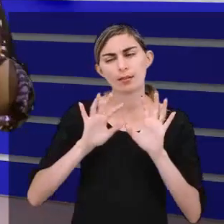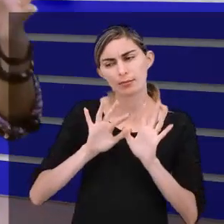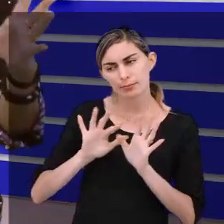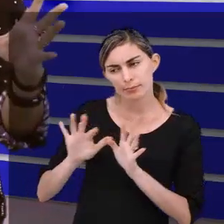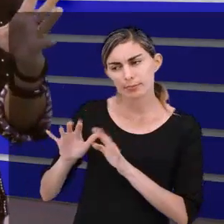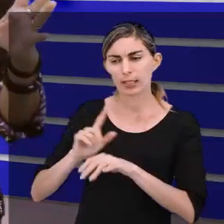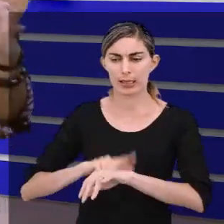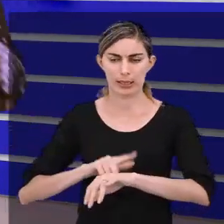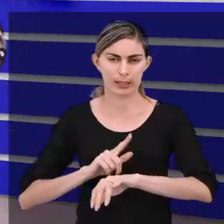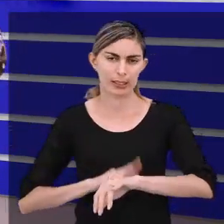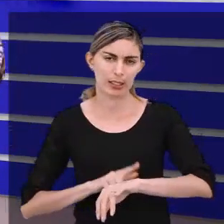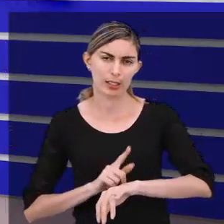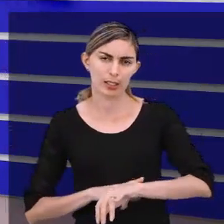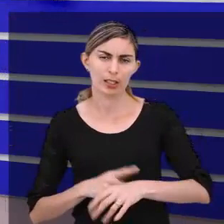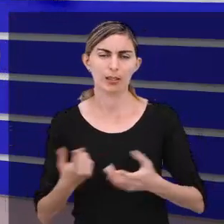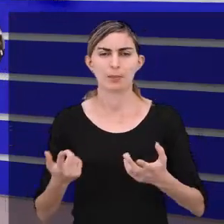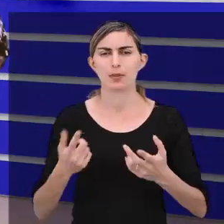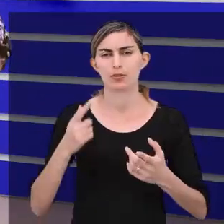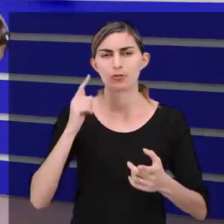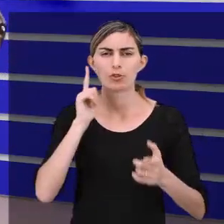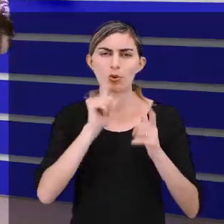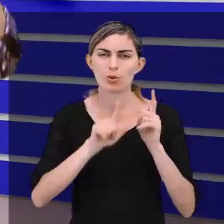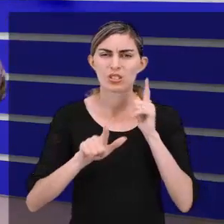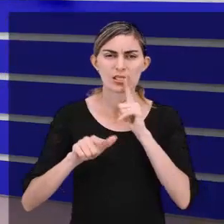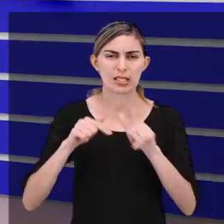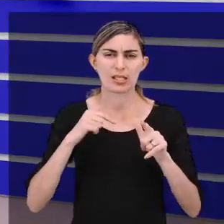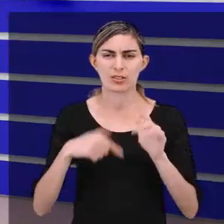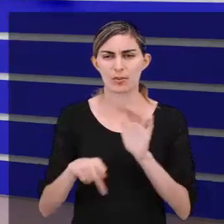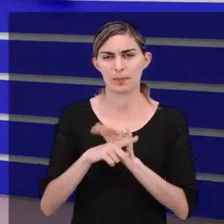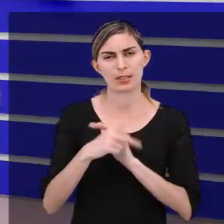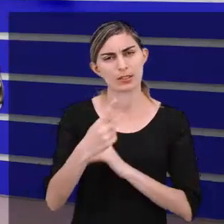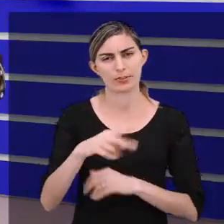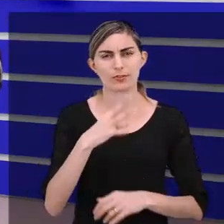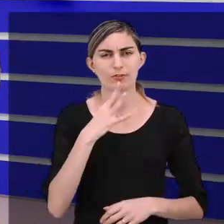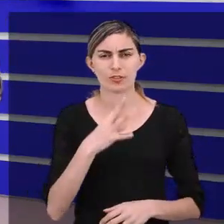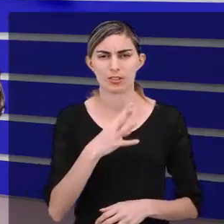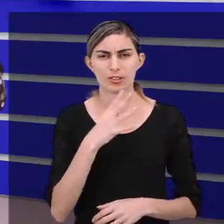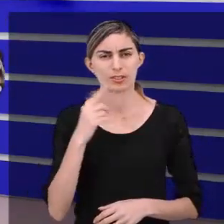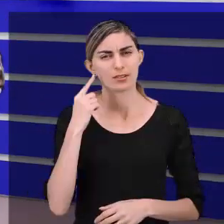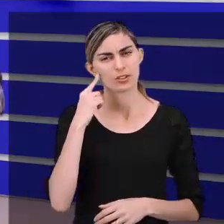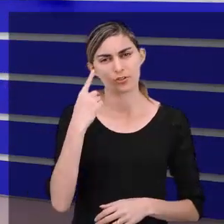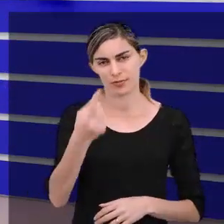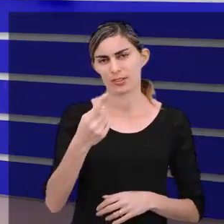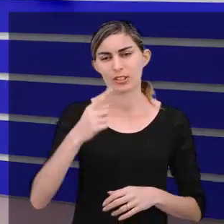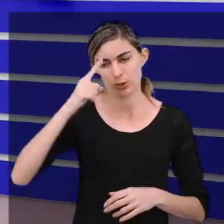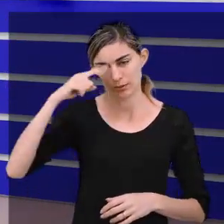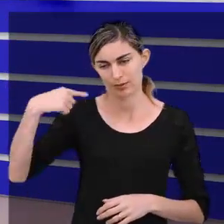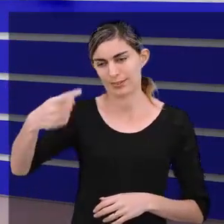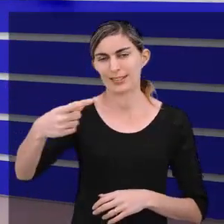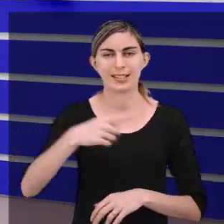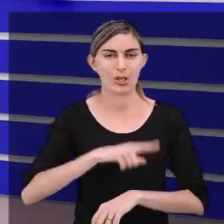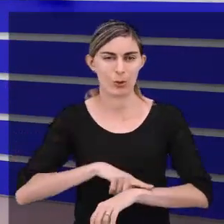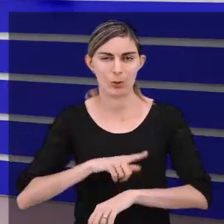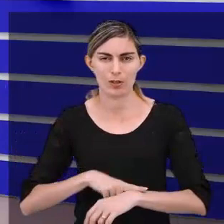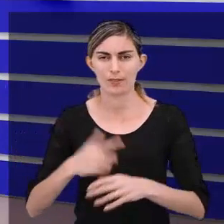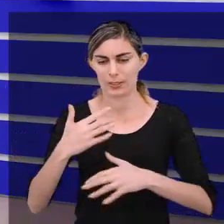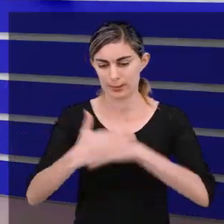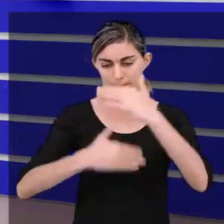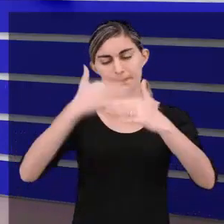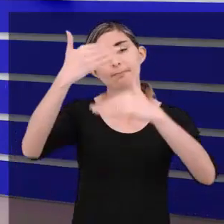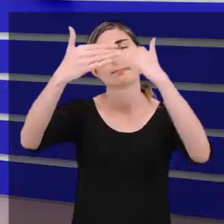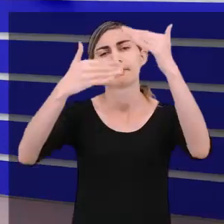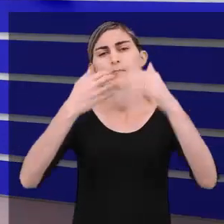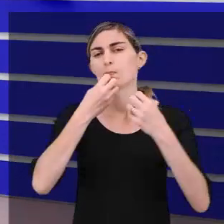reservar um tempo, ou esse tempo você não consegue reservar porque ele já faz parte de você a cada minuto e a cada hora, de você realmente querer ser um